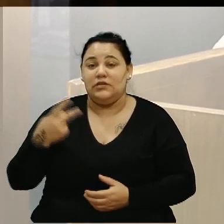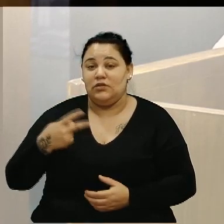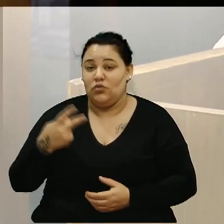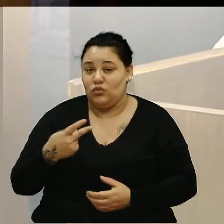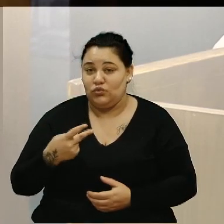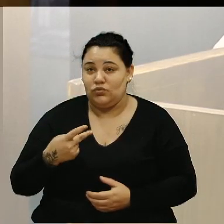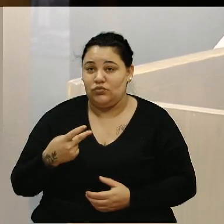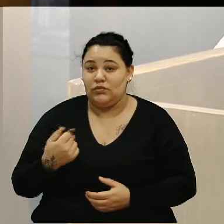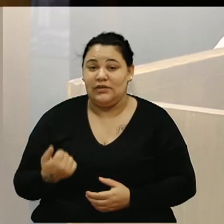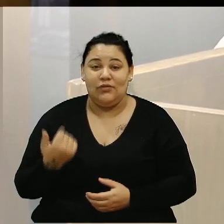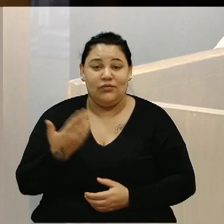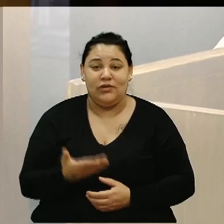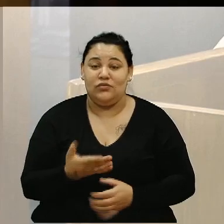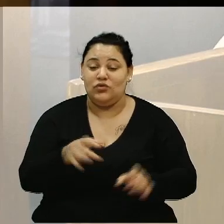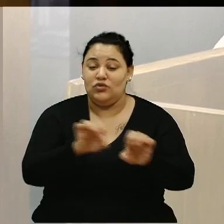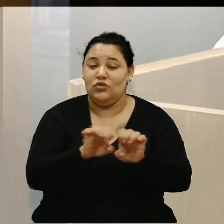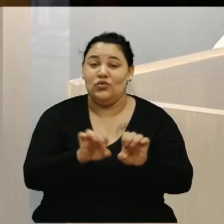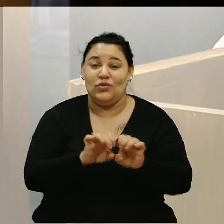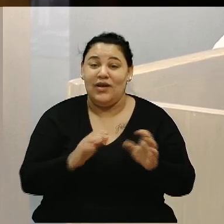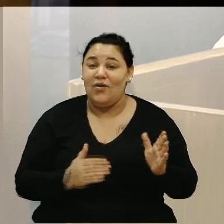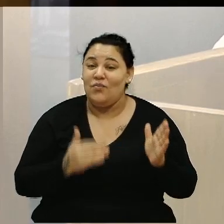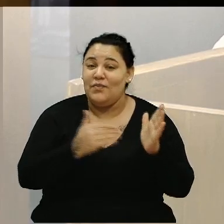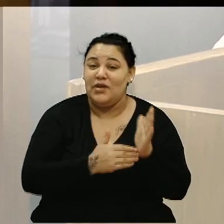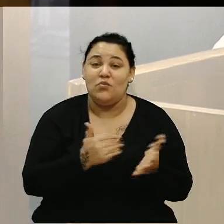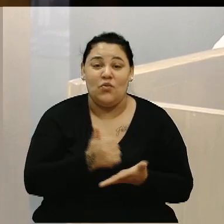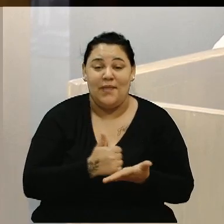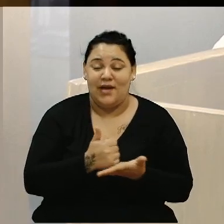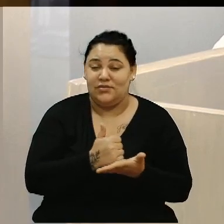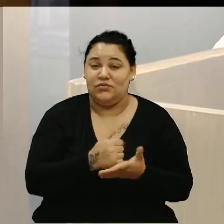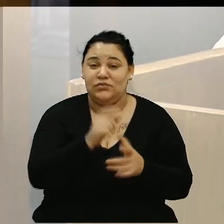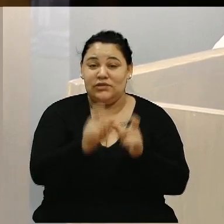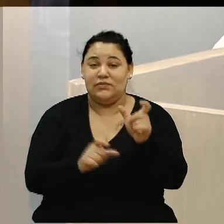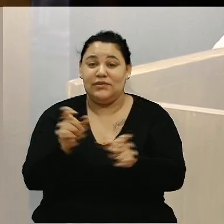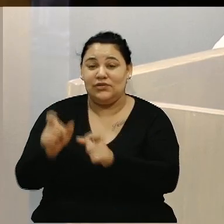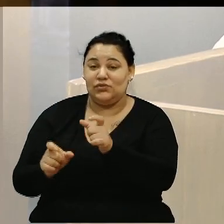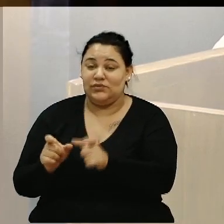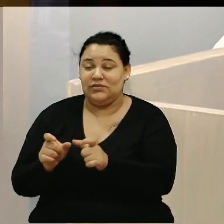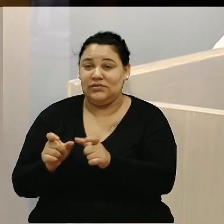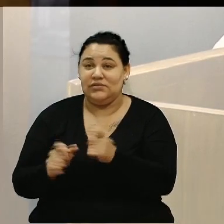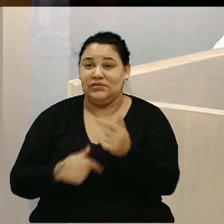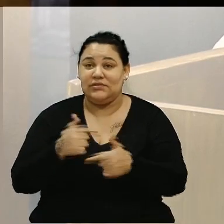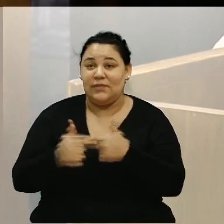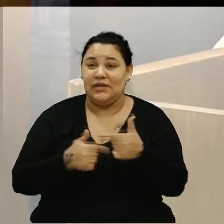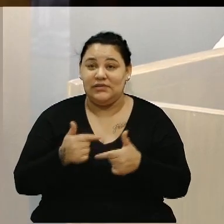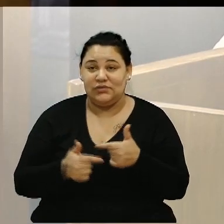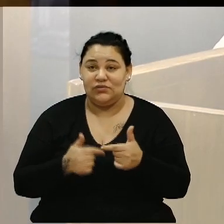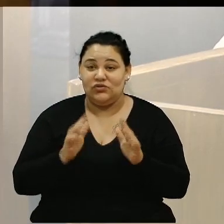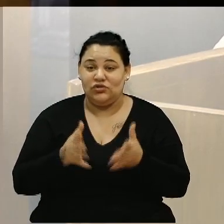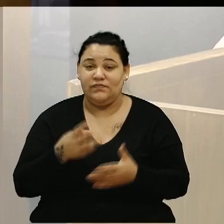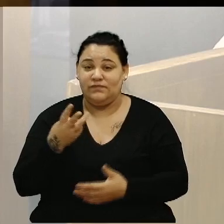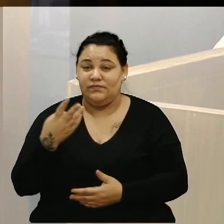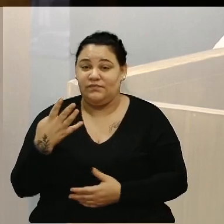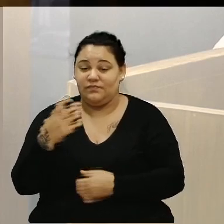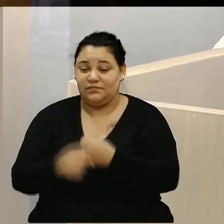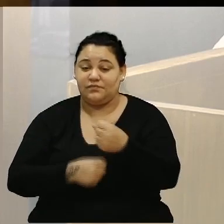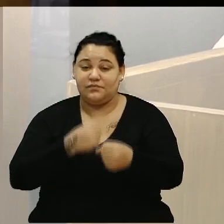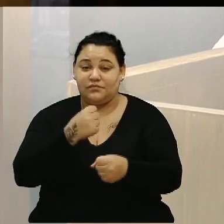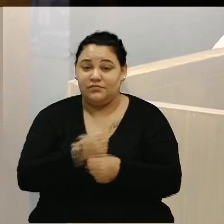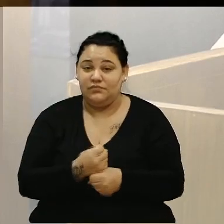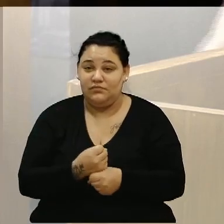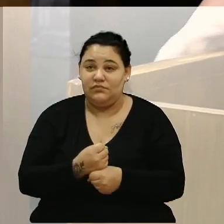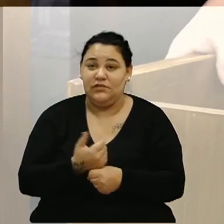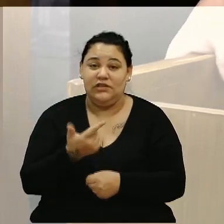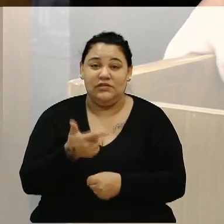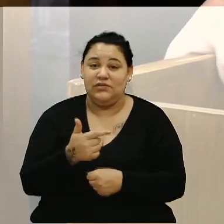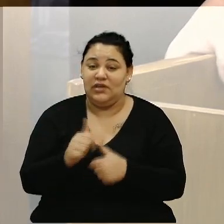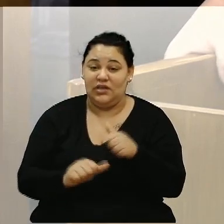não dão estrutura mínima para aquelas pessoas que estão trabalhando há 3, 4 anos e não têm a